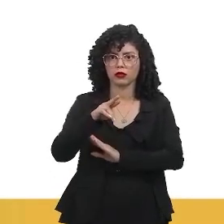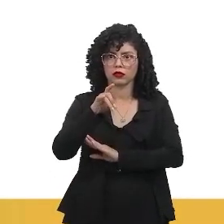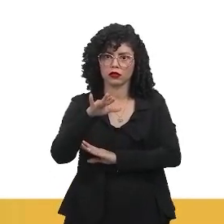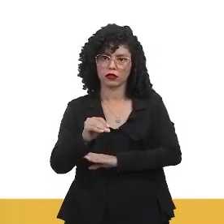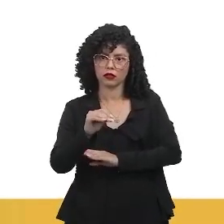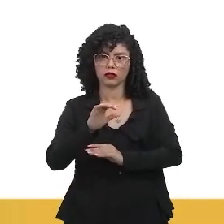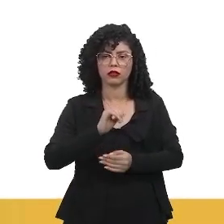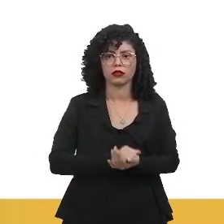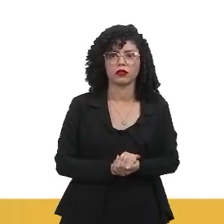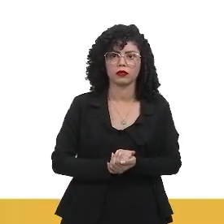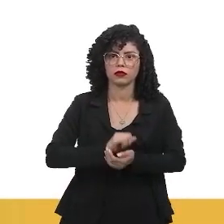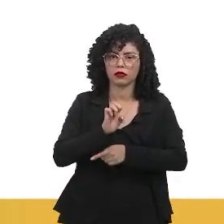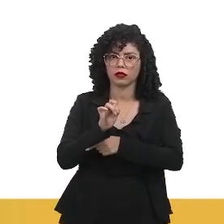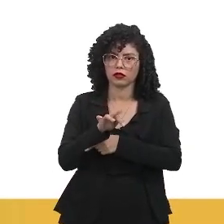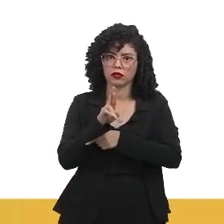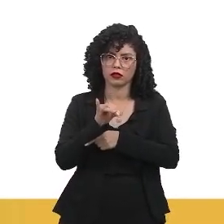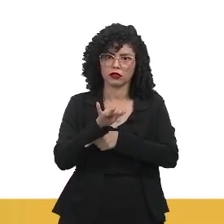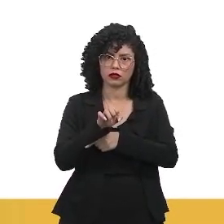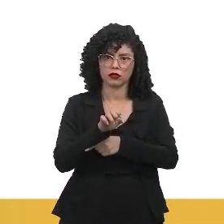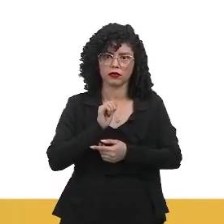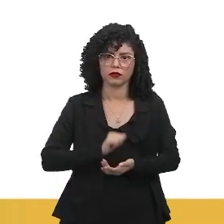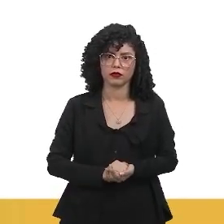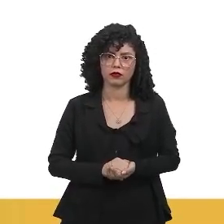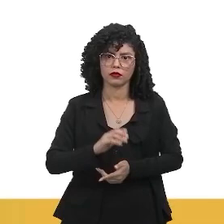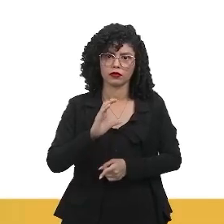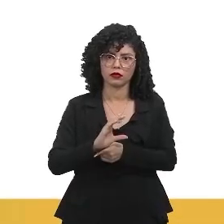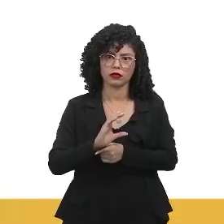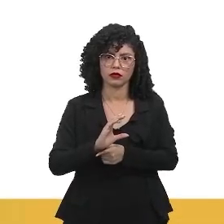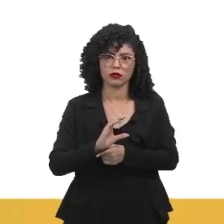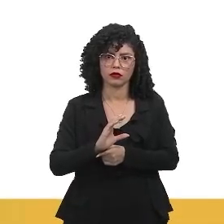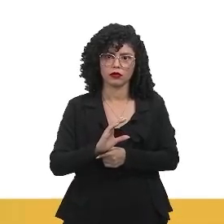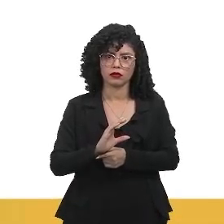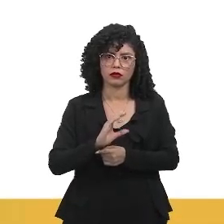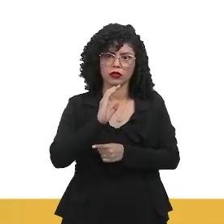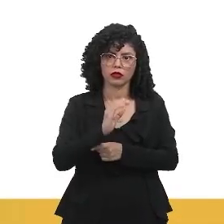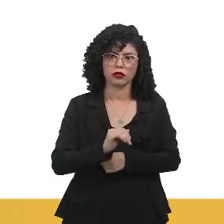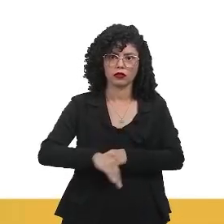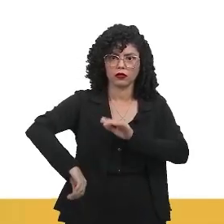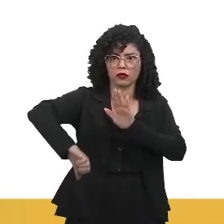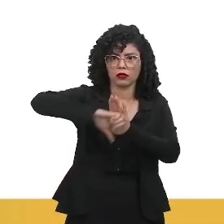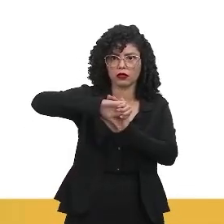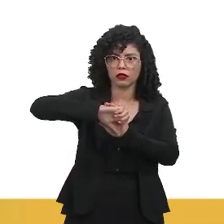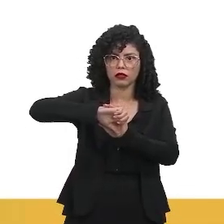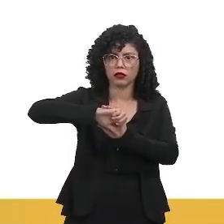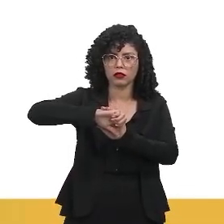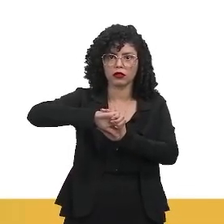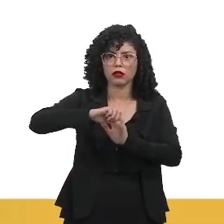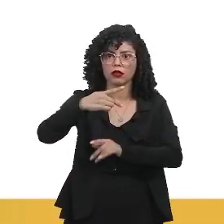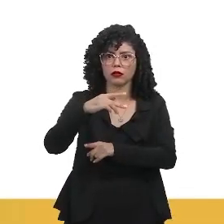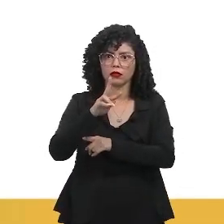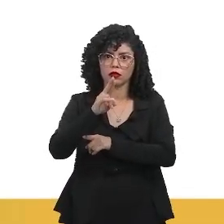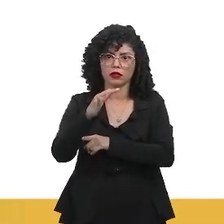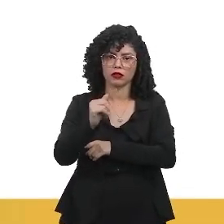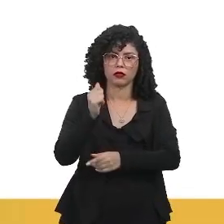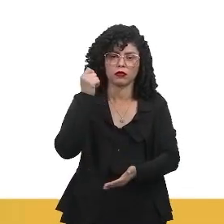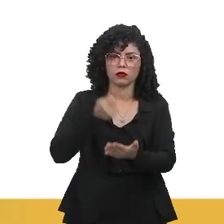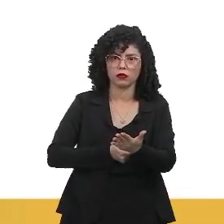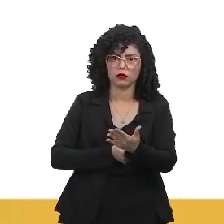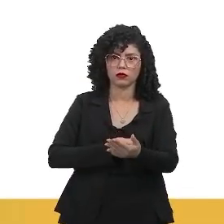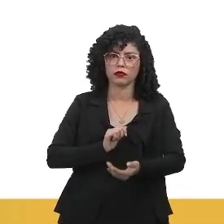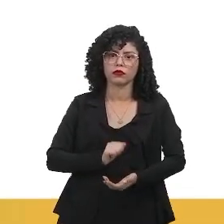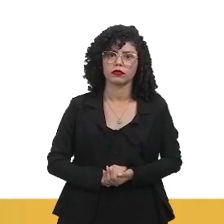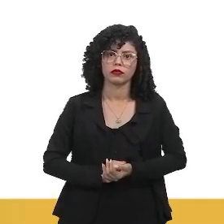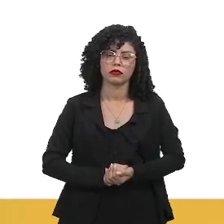modelo equânime. Letra C, supressão dos crimes pela penalização severa.